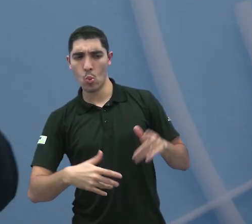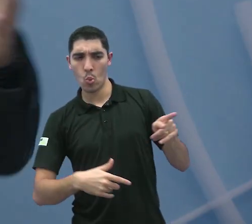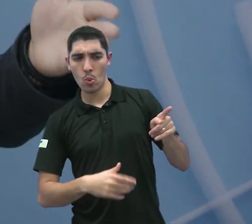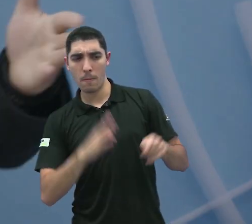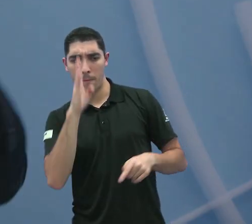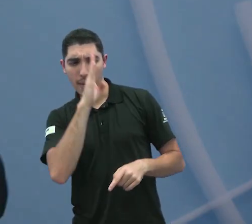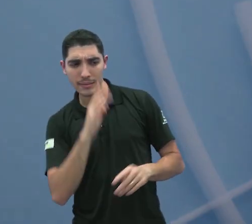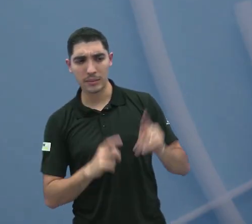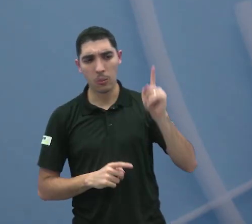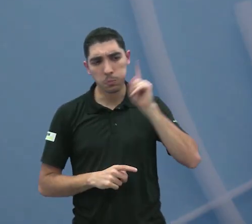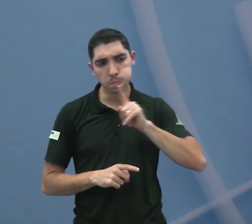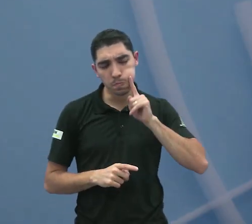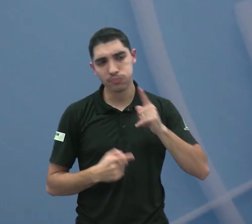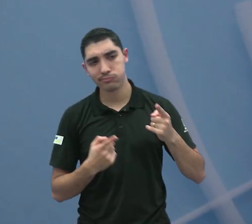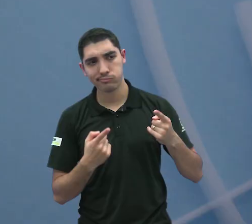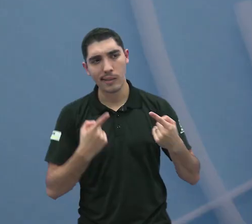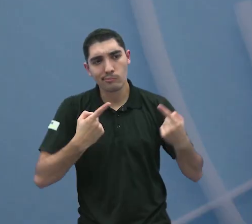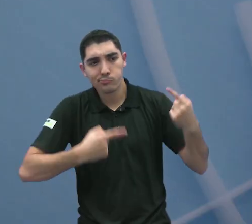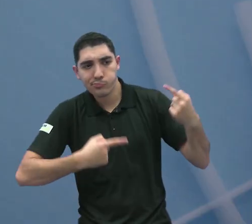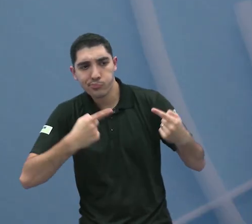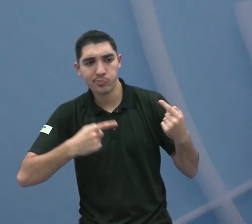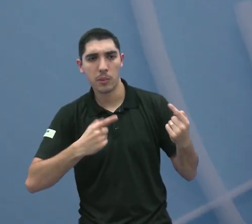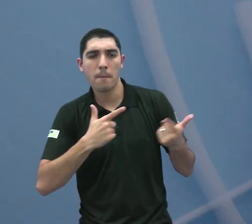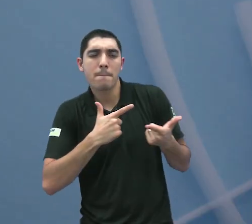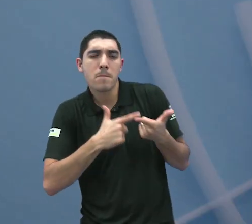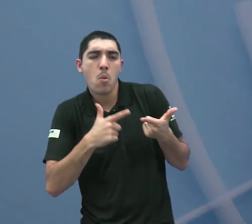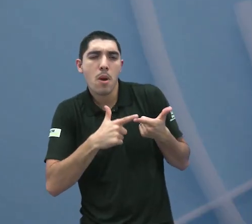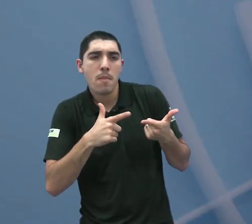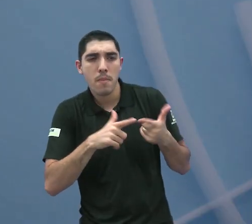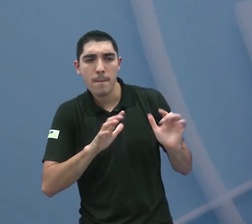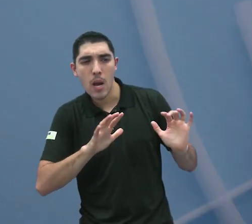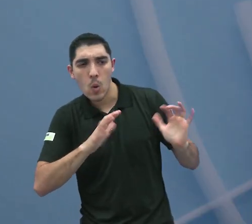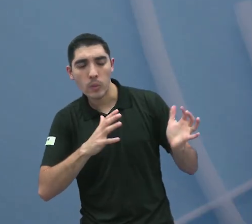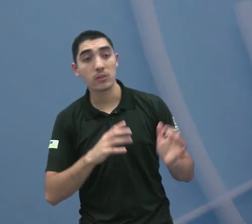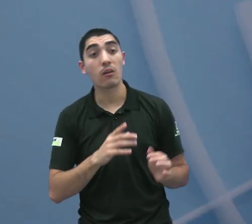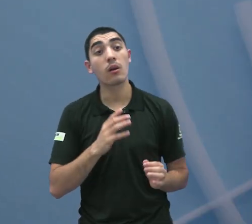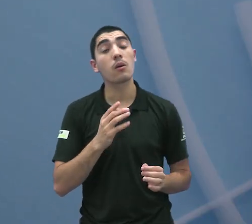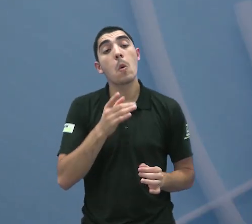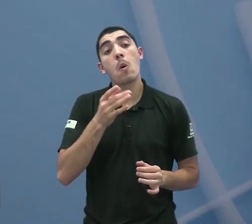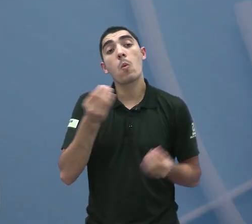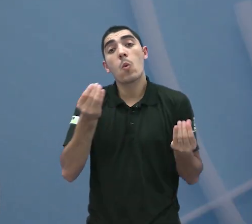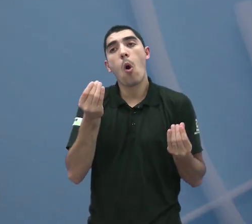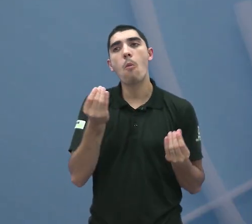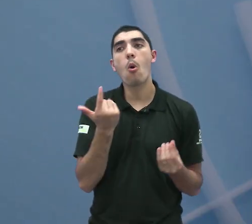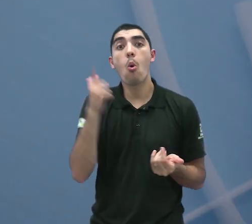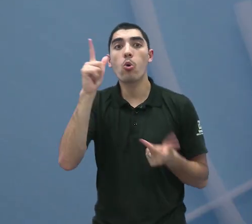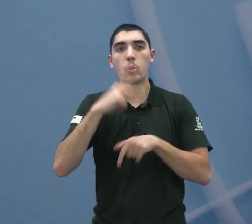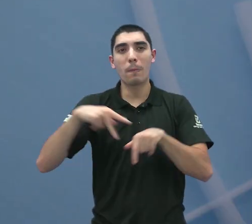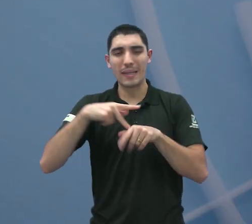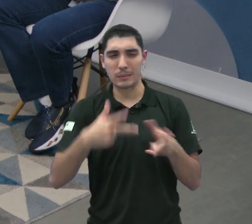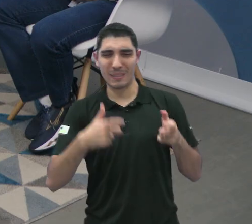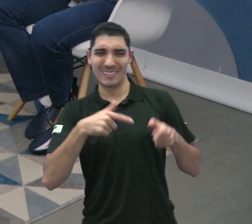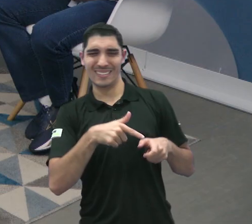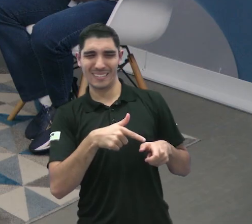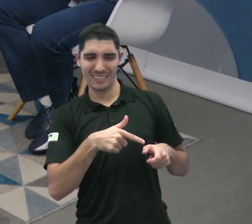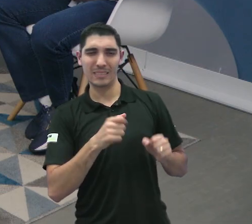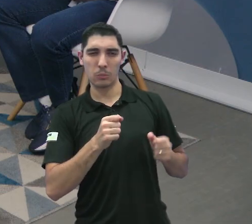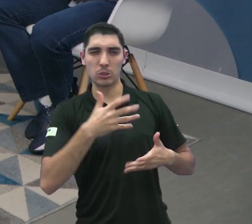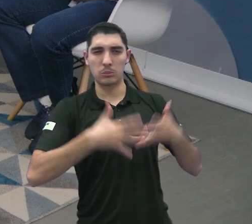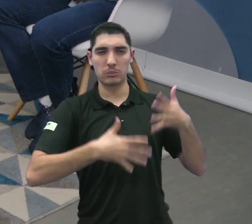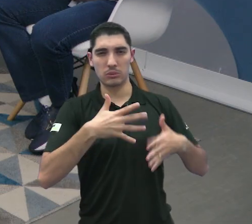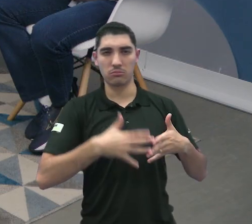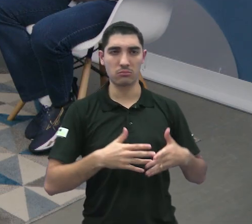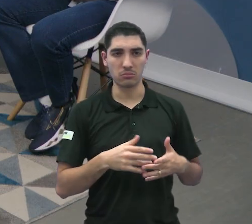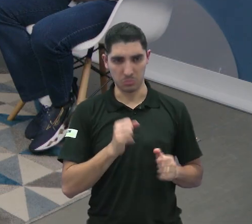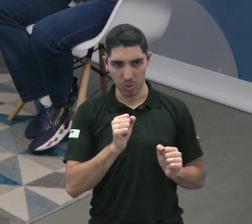esse atrito, né, esse conflito nesse momento, também faz a diferença a visão de terceiros dentro dessa relação? Com certeza, né?